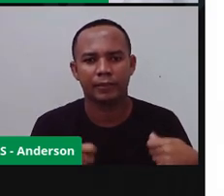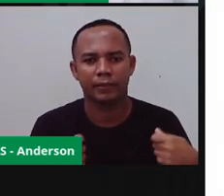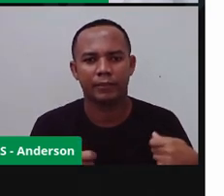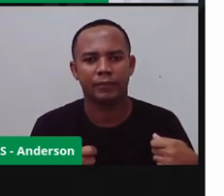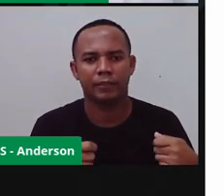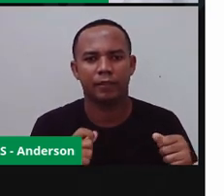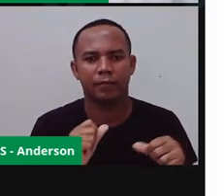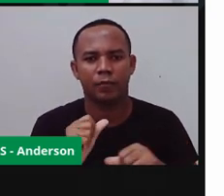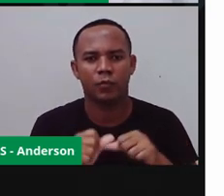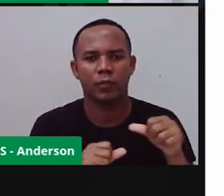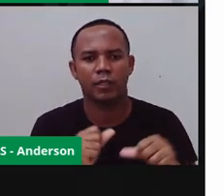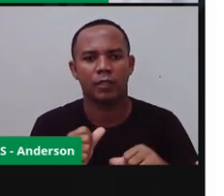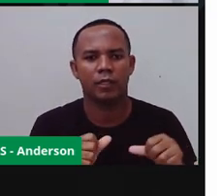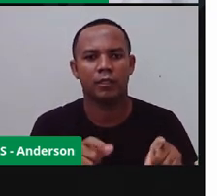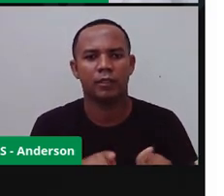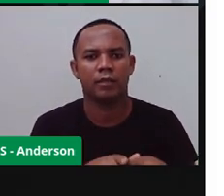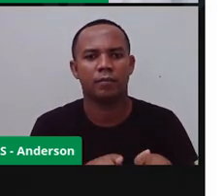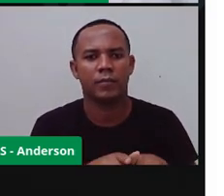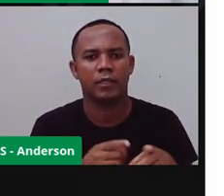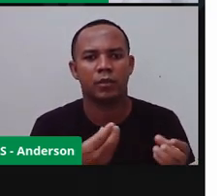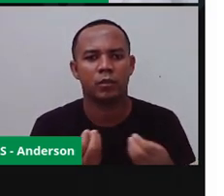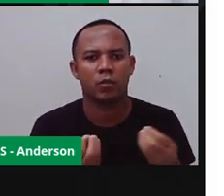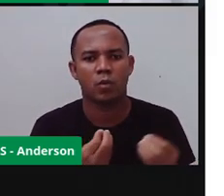de agir.